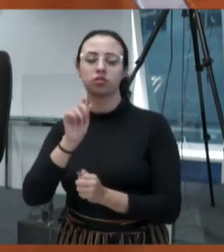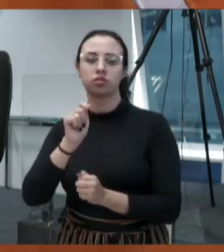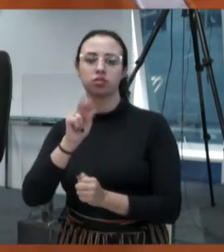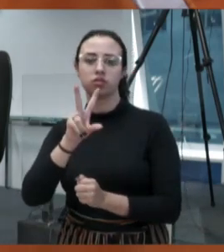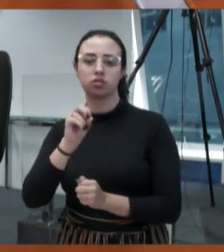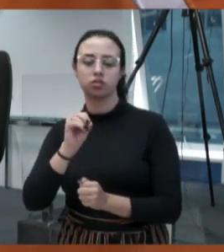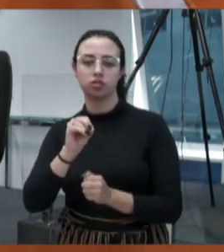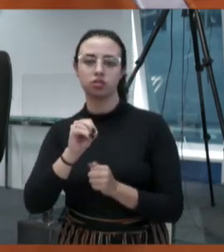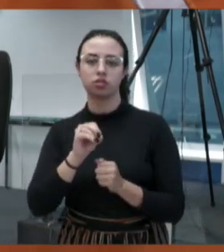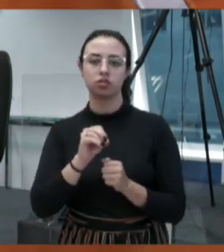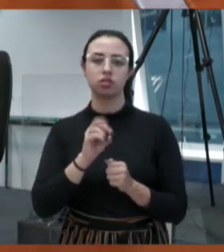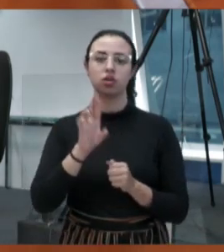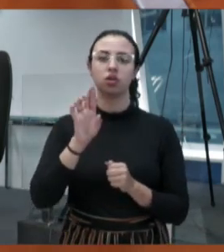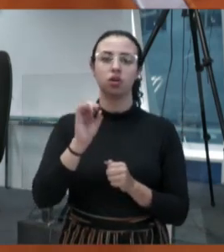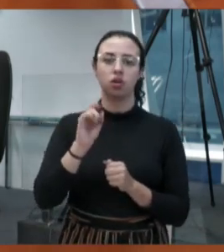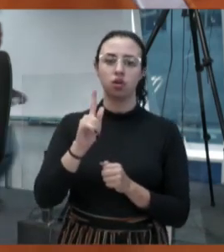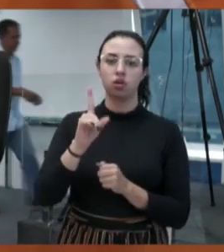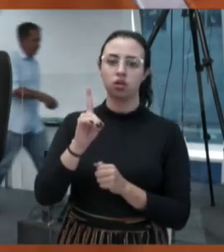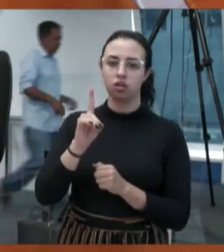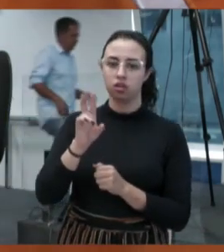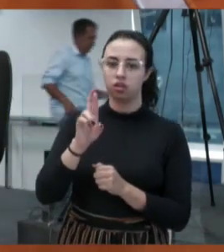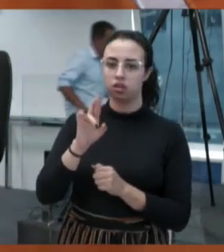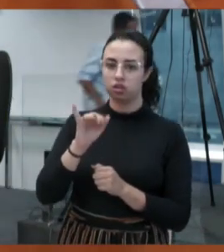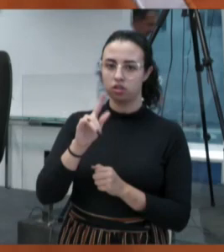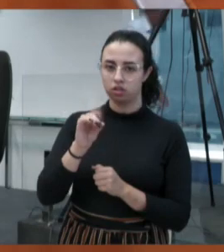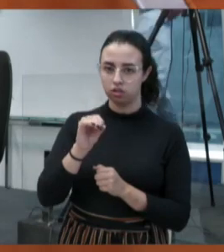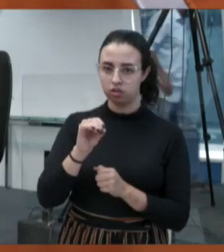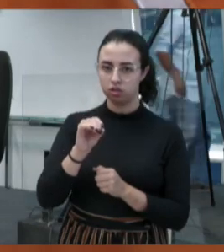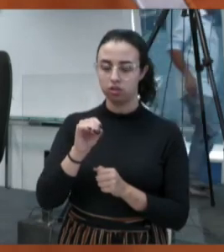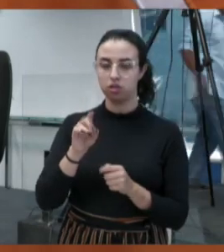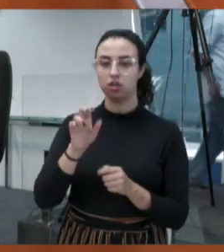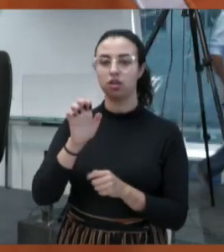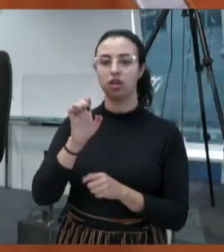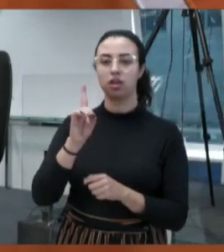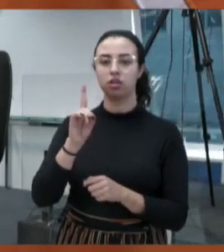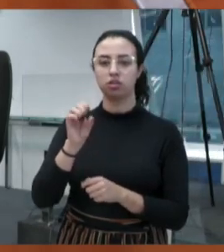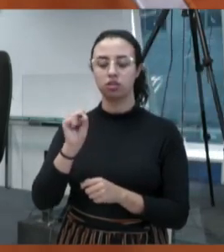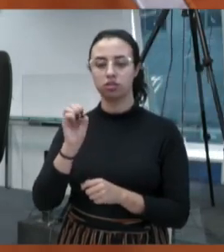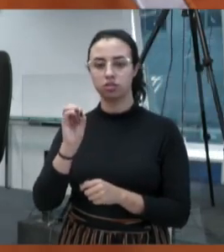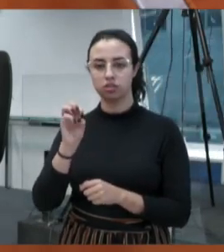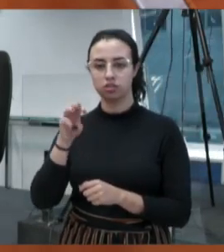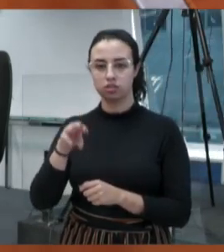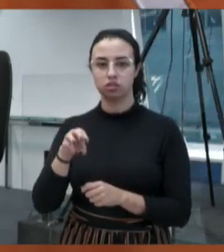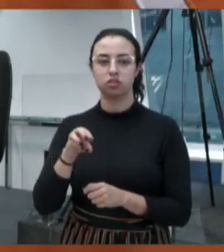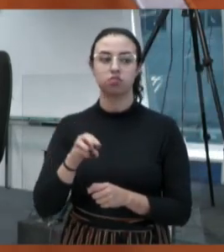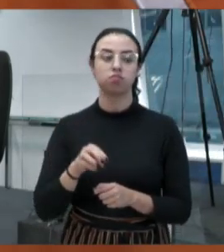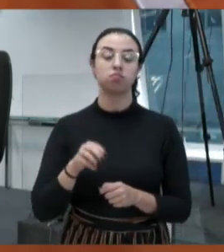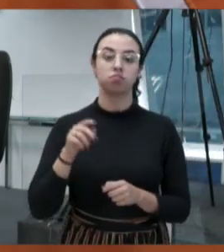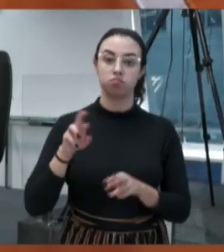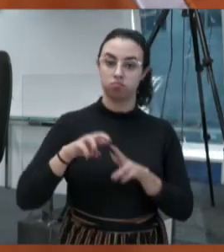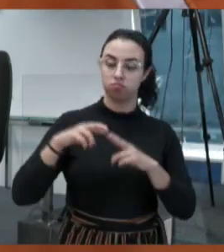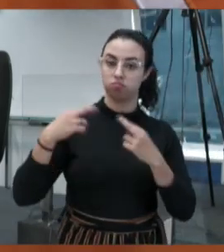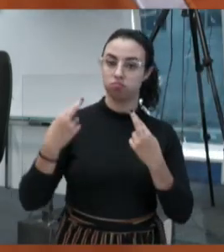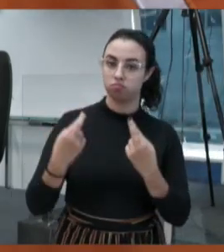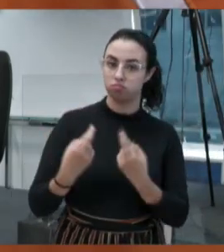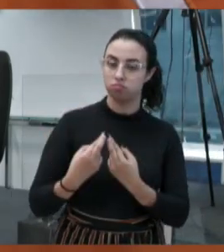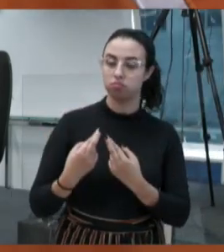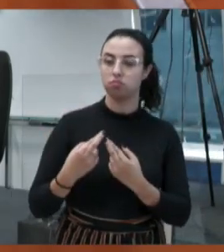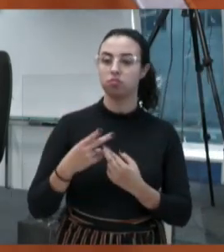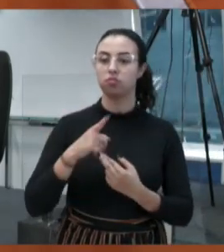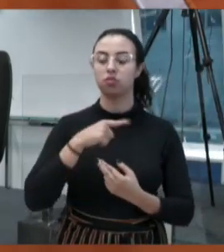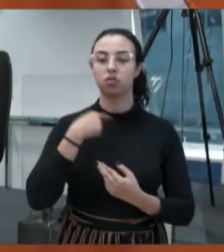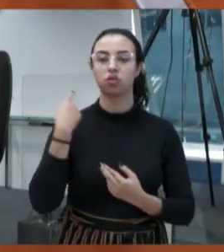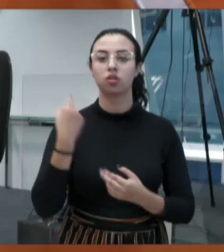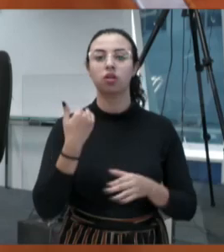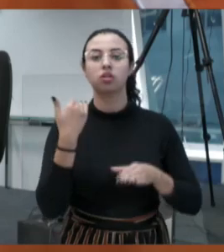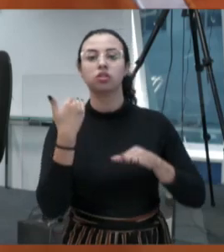o senhor Rodrigo e também o senhor Edson, né, que nós chamamos de Edinho, onde já nós tínhamos enviado